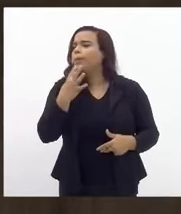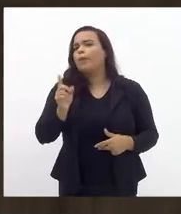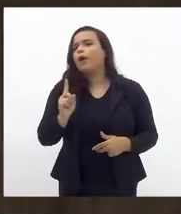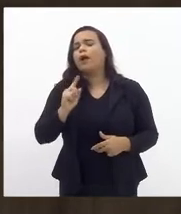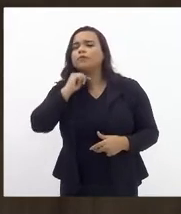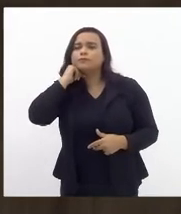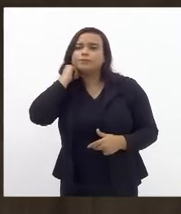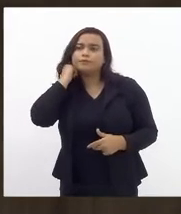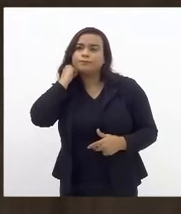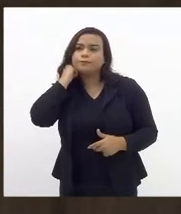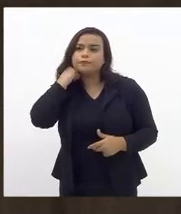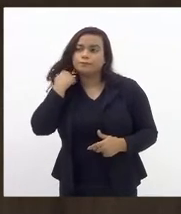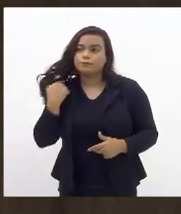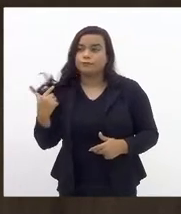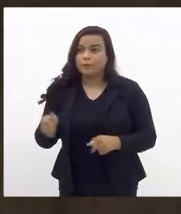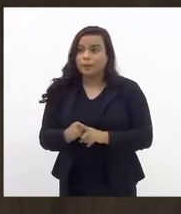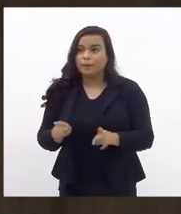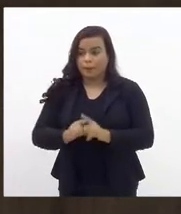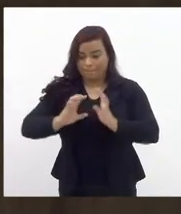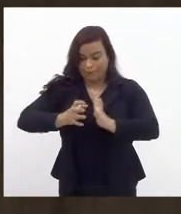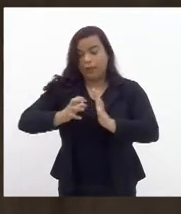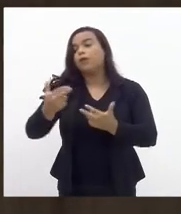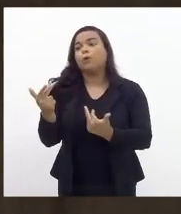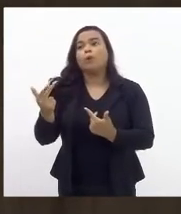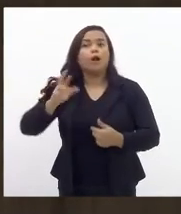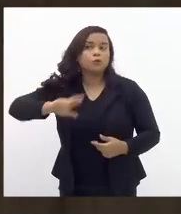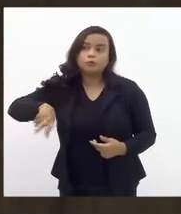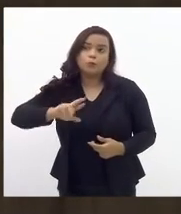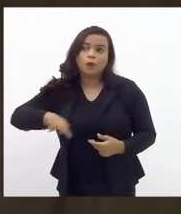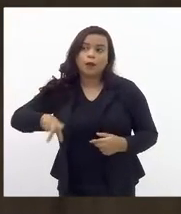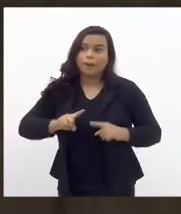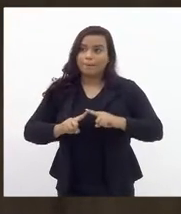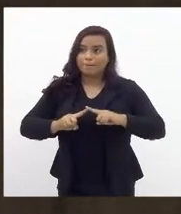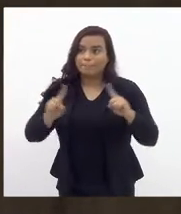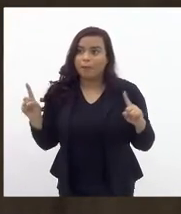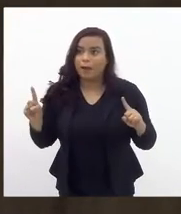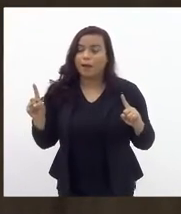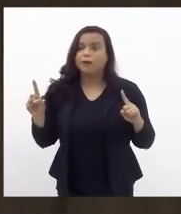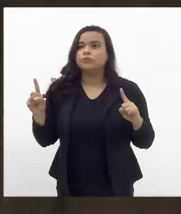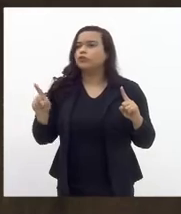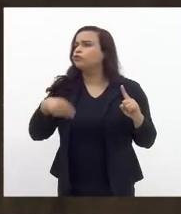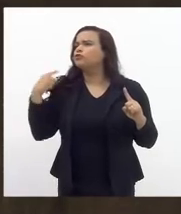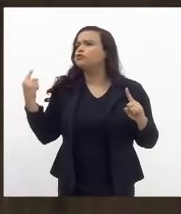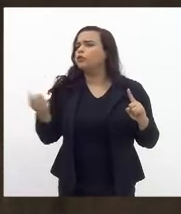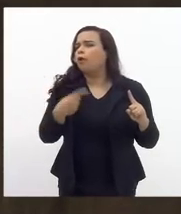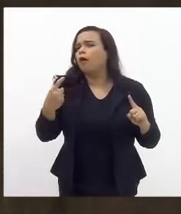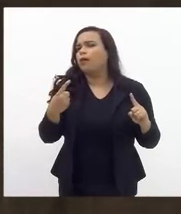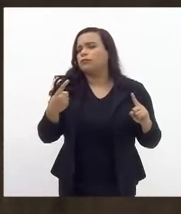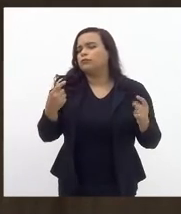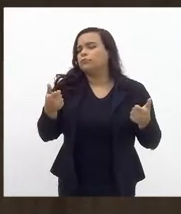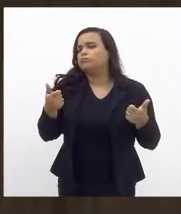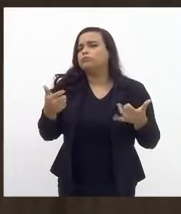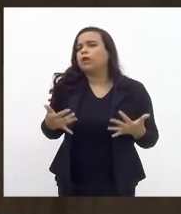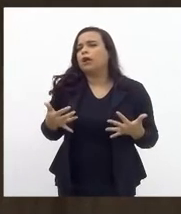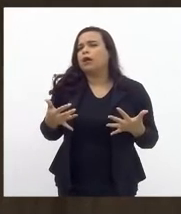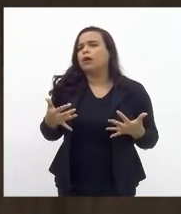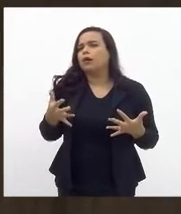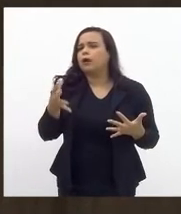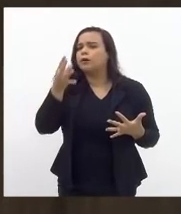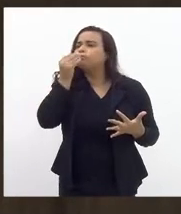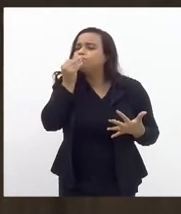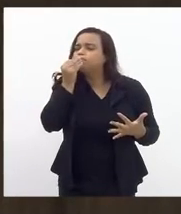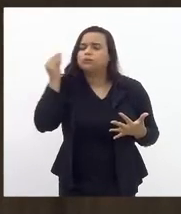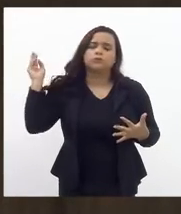conhecíamos e não somos do mesmo partido. Mas nunca, jamais, tia Ju, nos